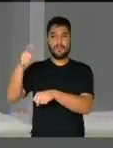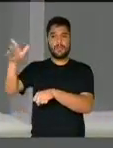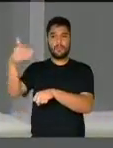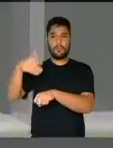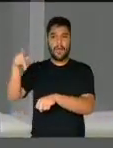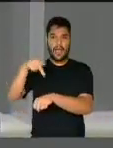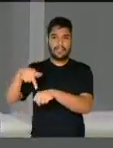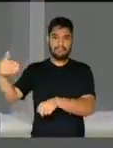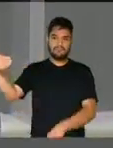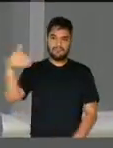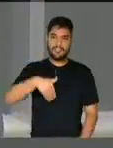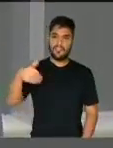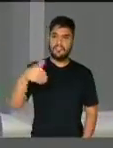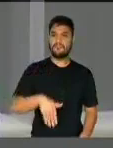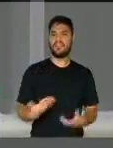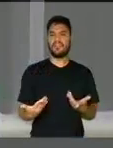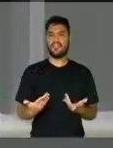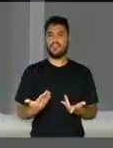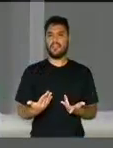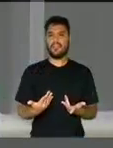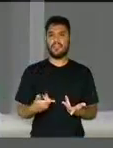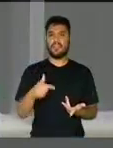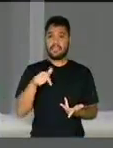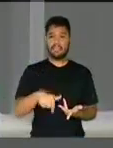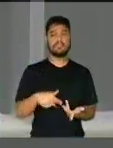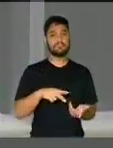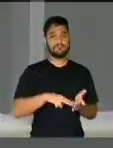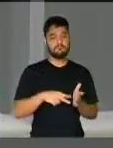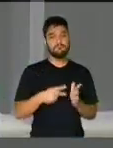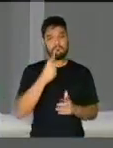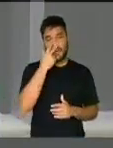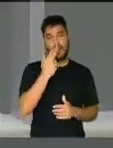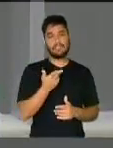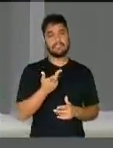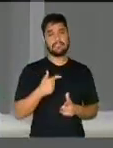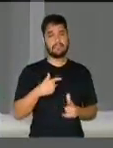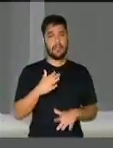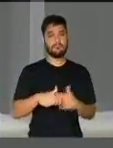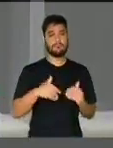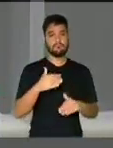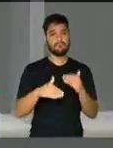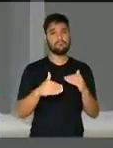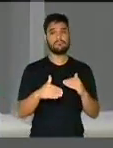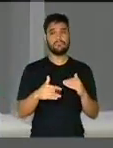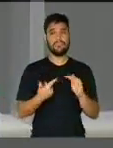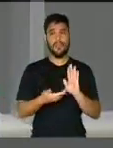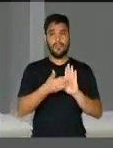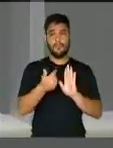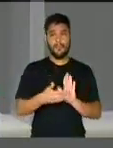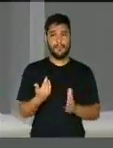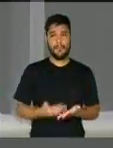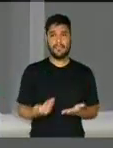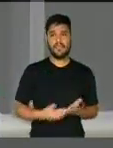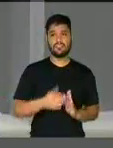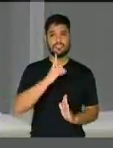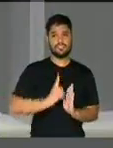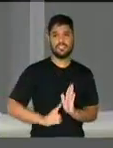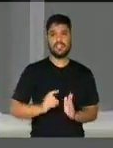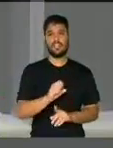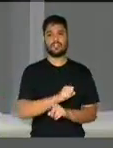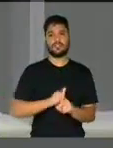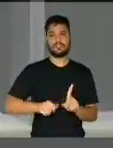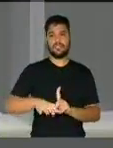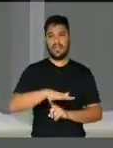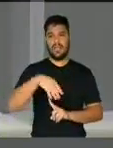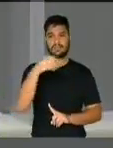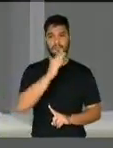e promovendo um processo de cada vez mais retirada de direitos sociais do povo